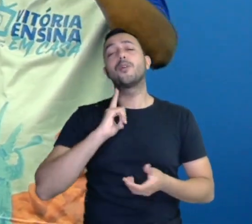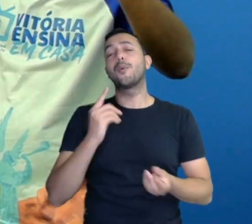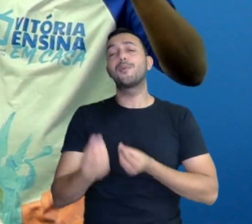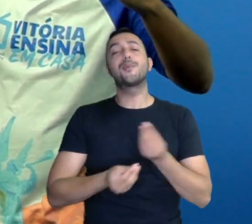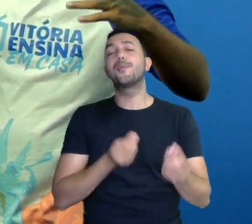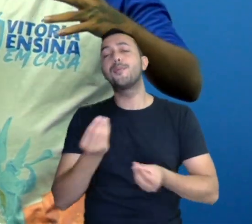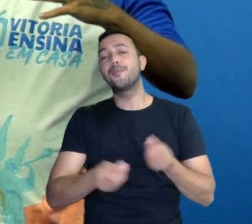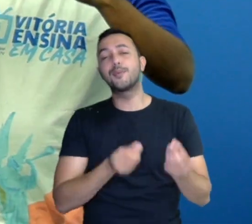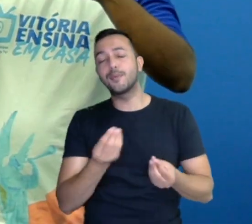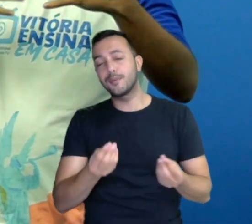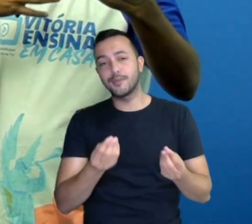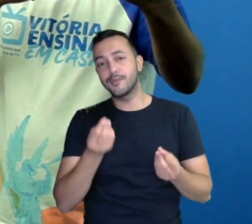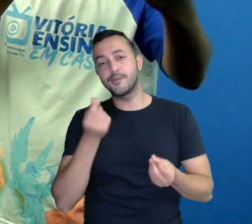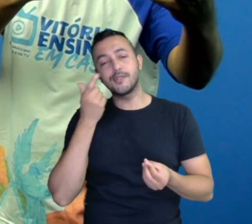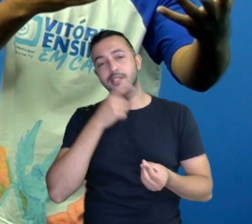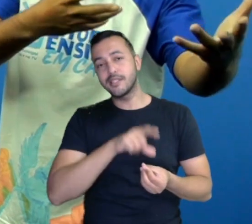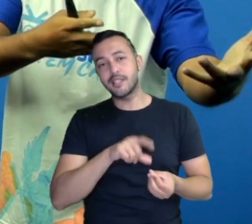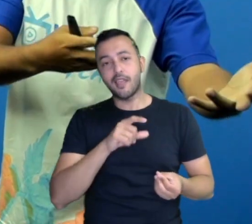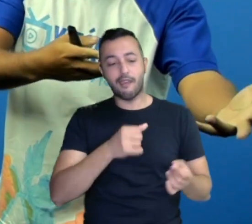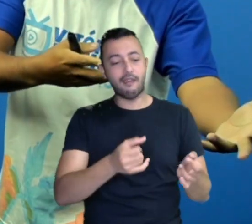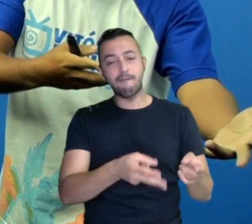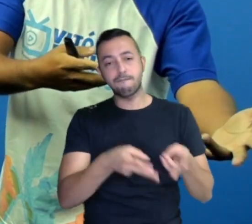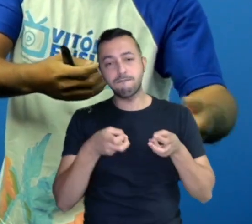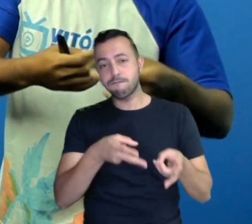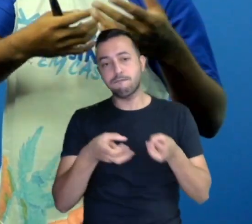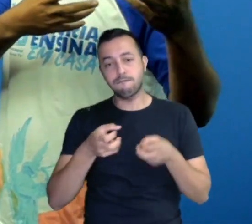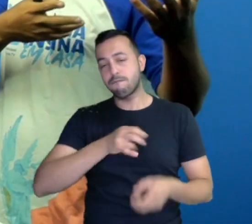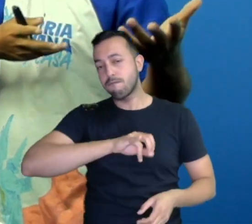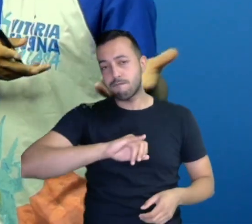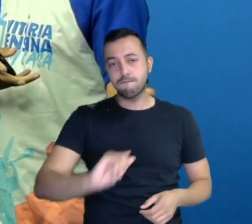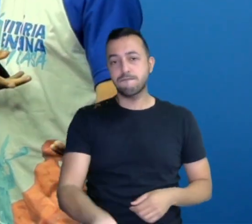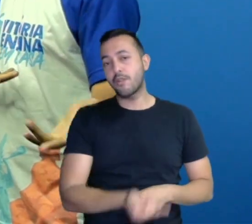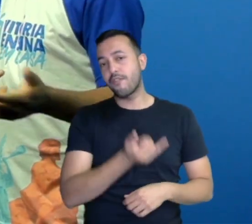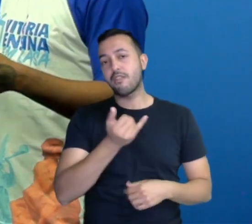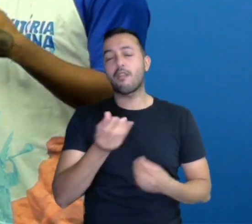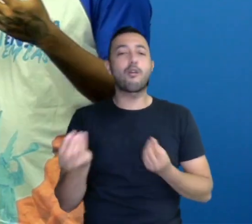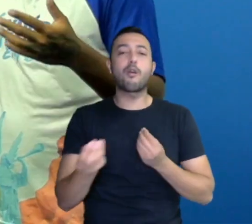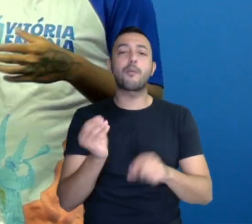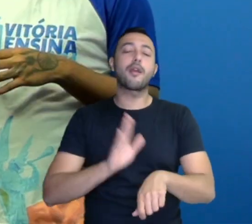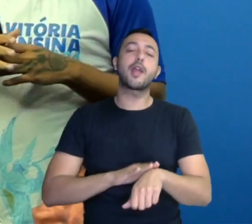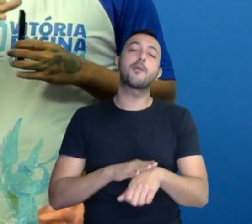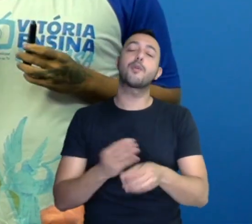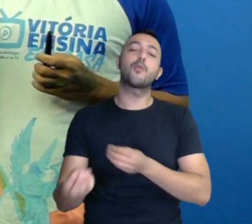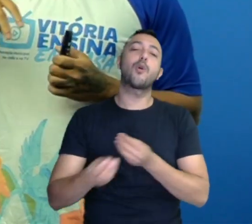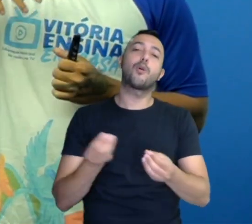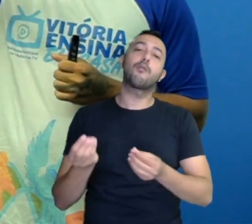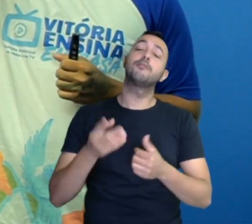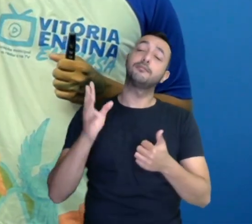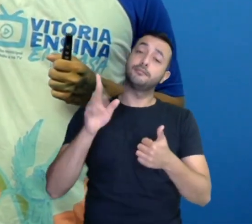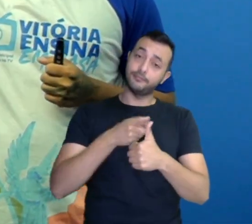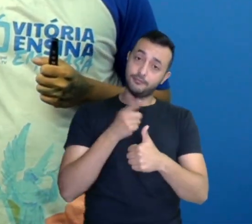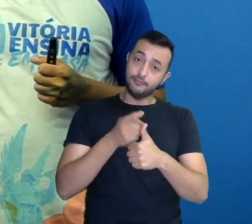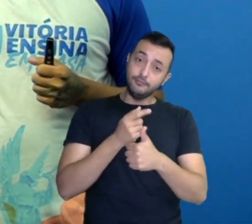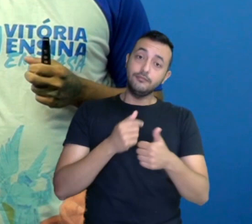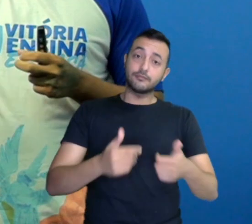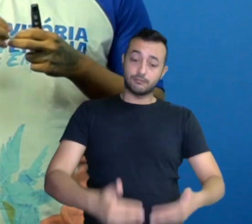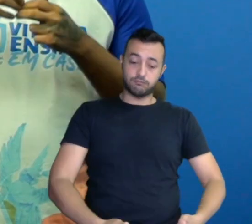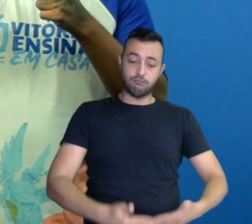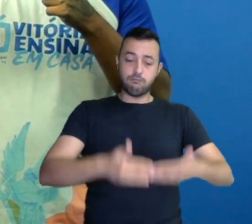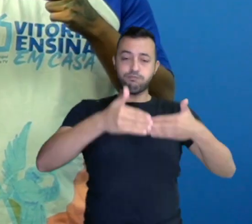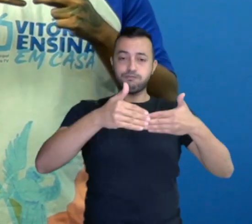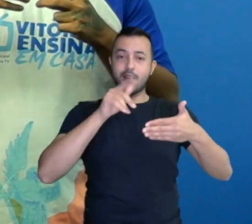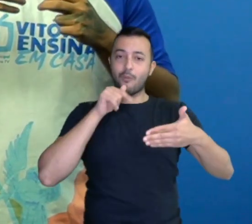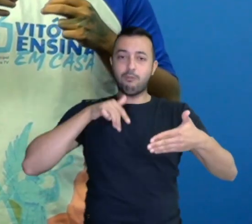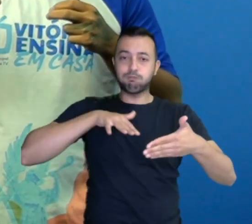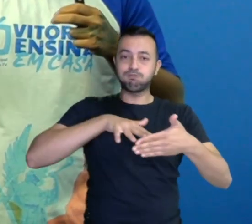eles conseguem, né, aproveitar esses recursos hídricos nessa época? De que forma? Primeiro, eles constroem diques, né, eles